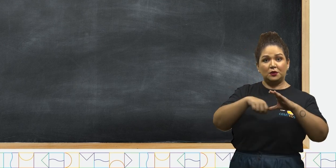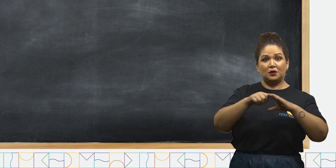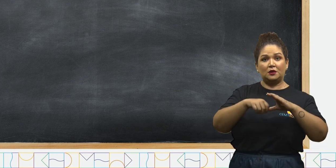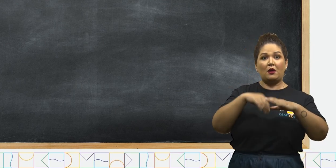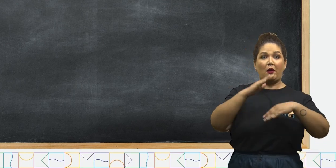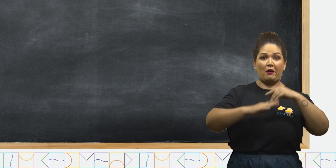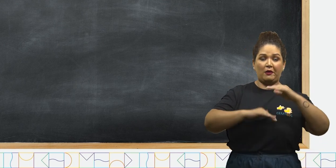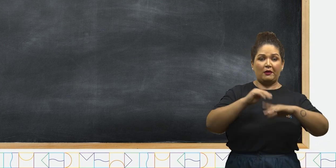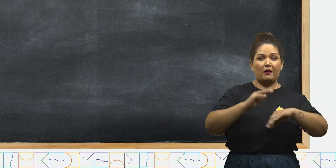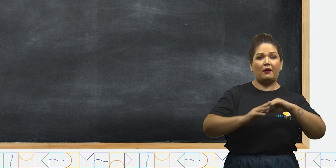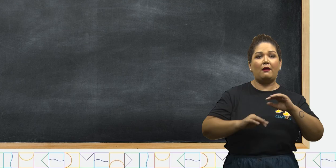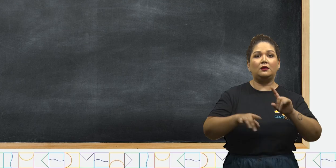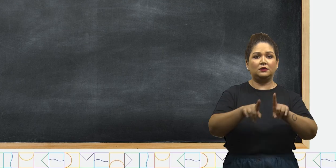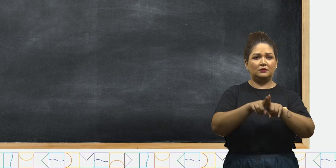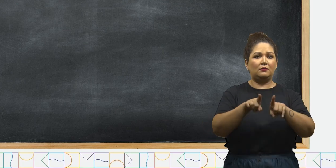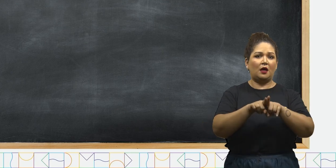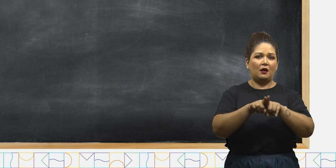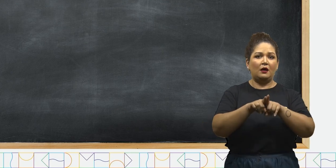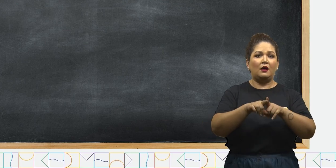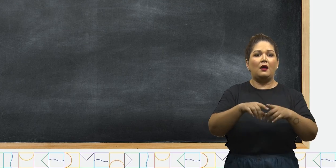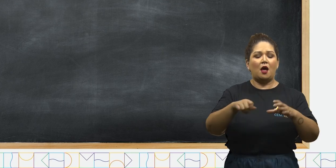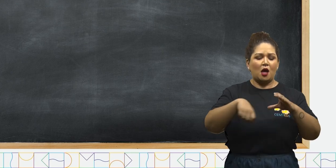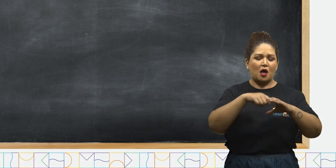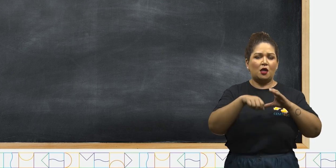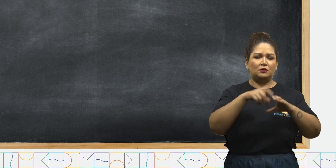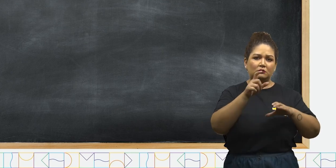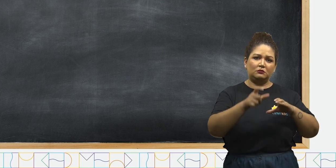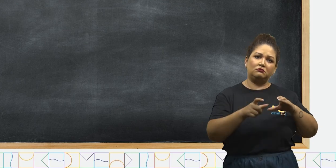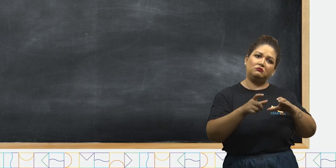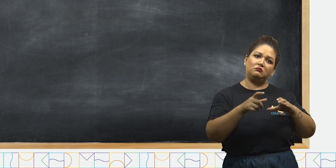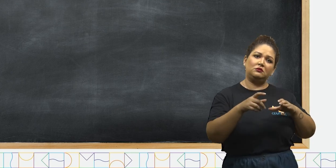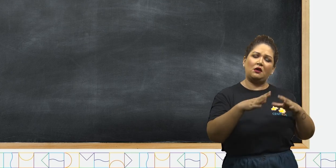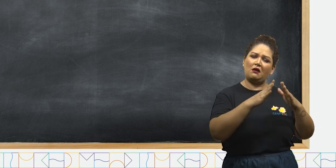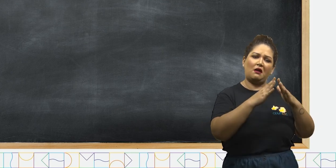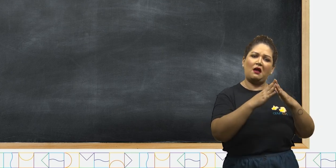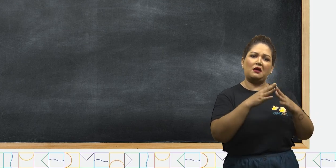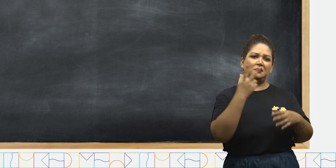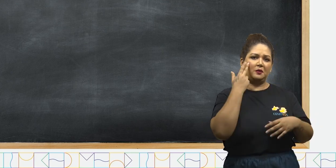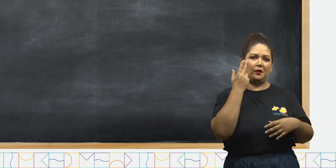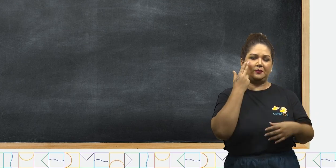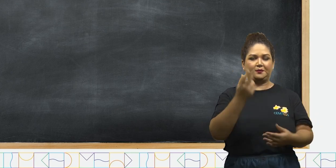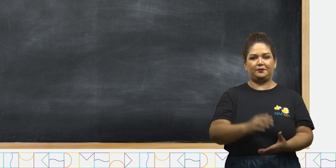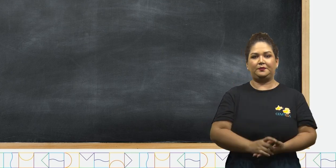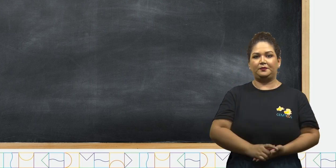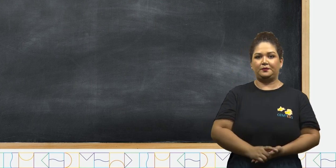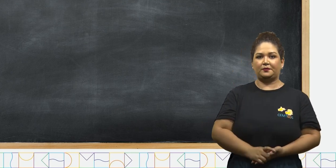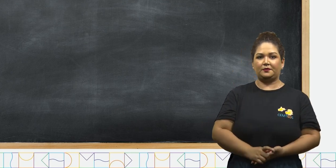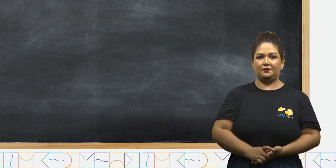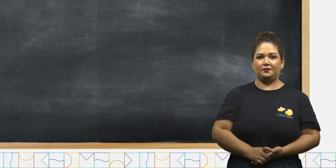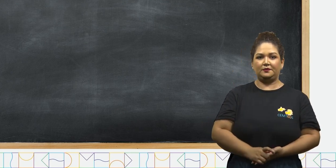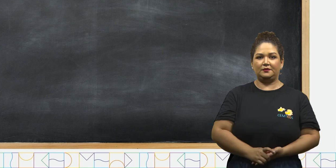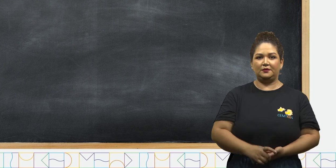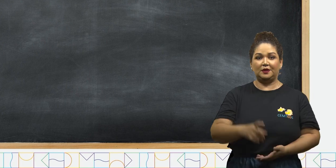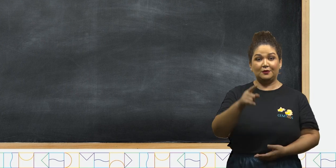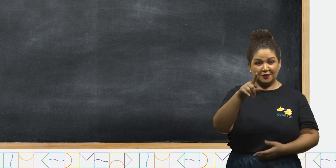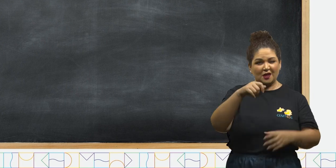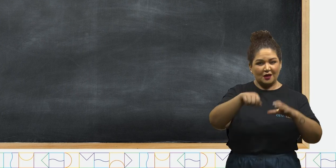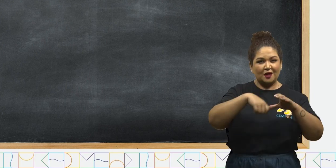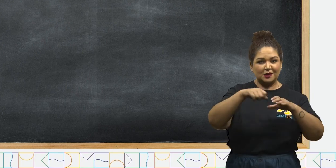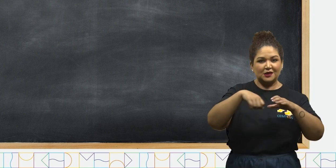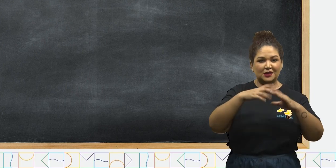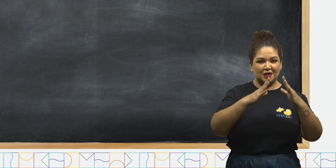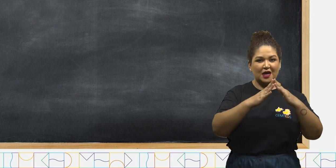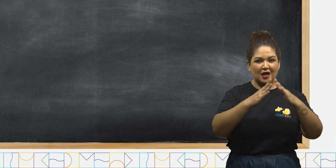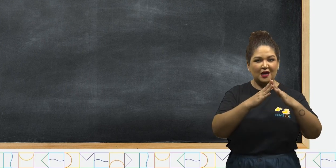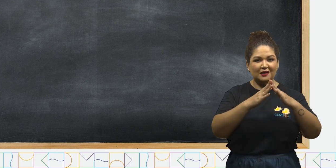ou amadores, ou seja, aqueles que não são profissionais também se interessam. Você é um cozinheiro amador?